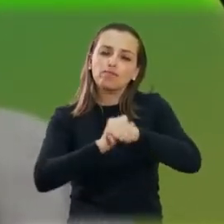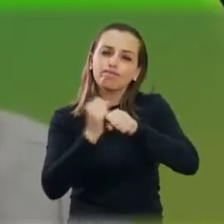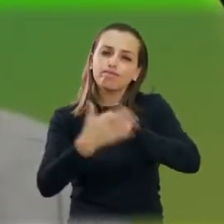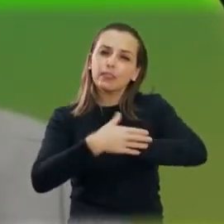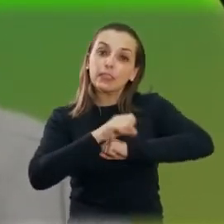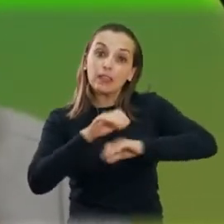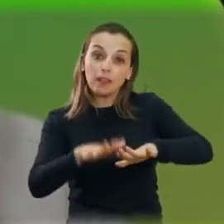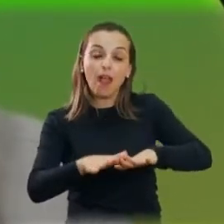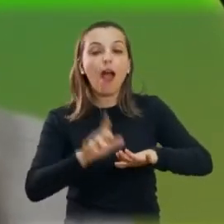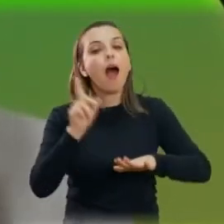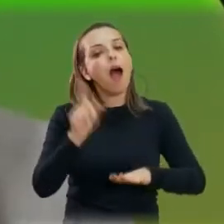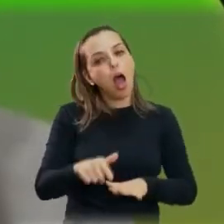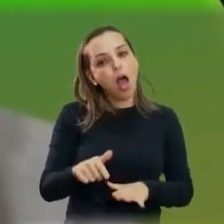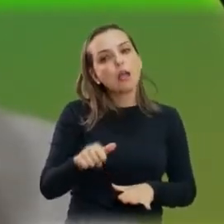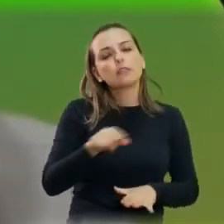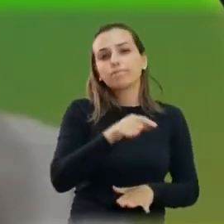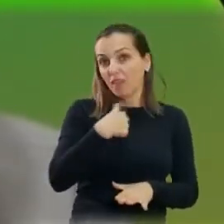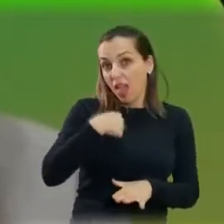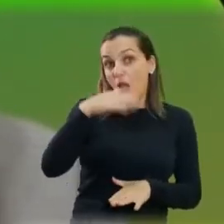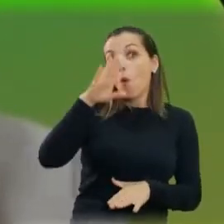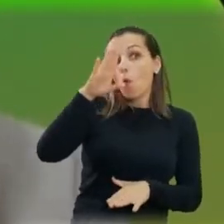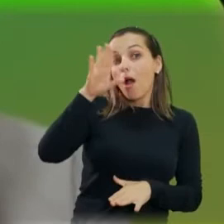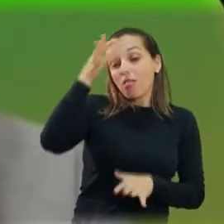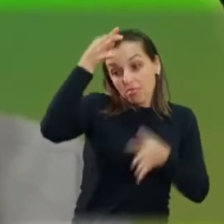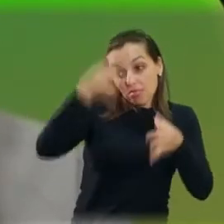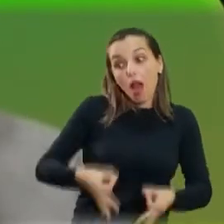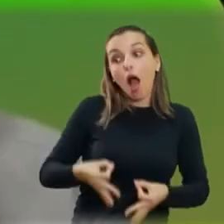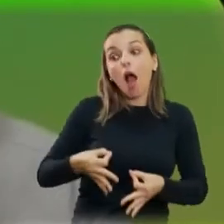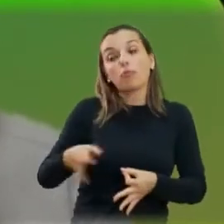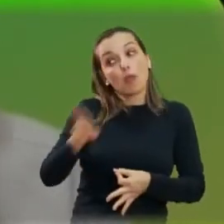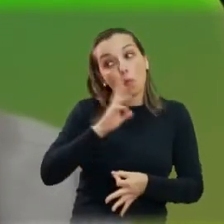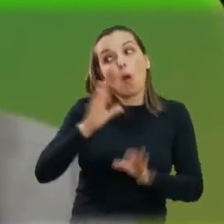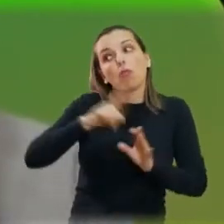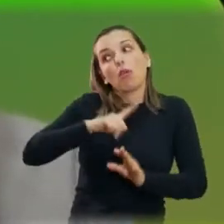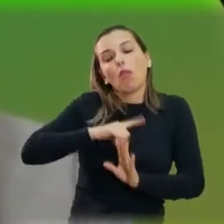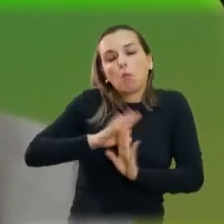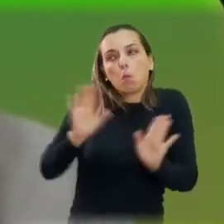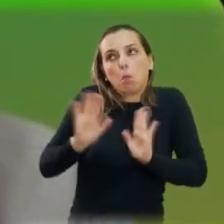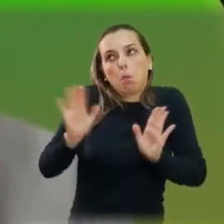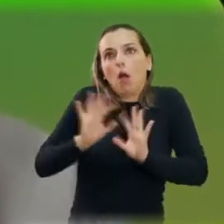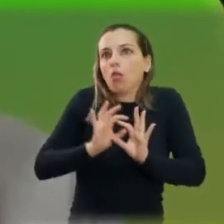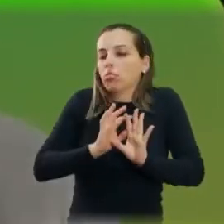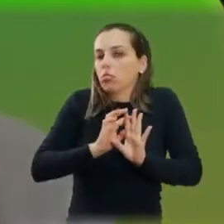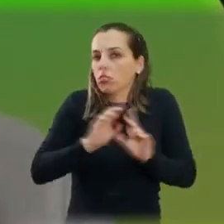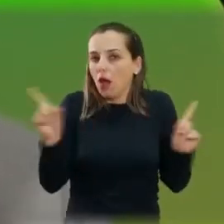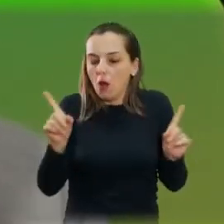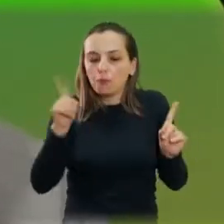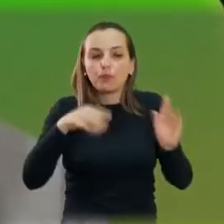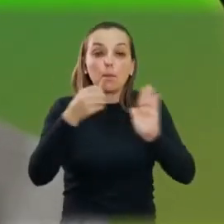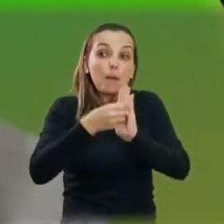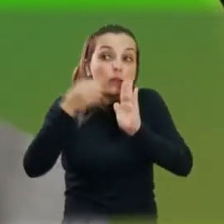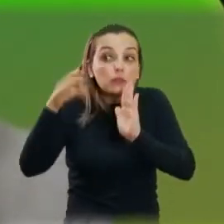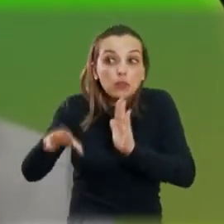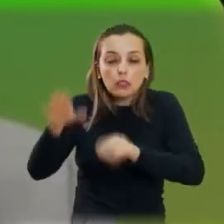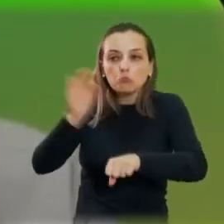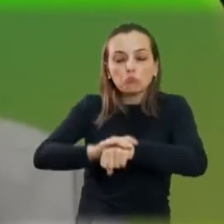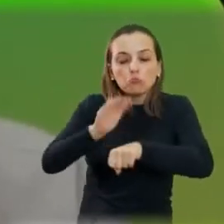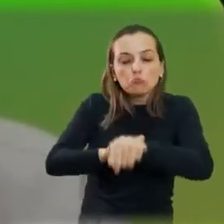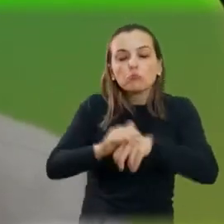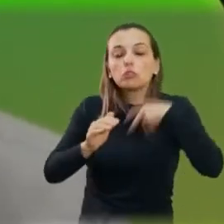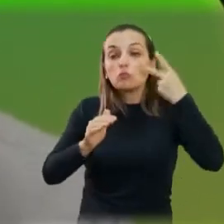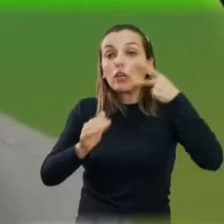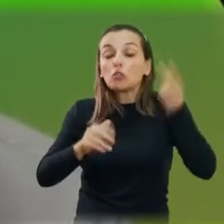Rafael, vai ter certeza de alguma coisa? Não. Né? Como a vereadora disse antes de mim aqui, uma indicação feita pelo vereador ao